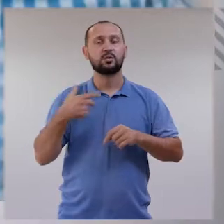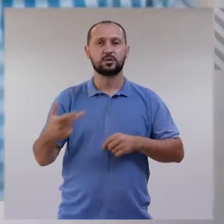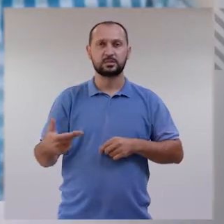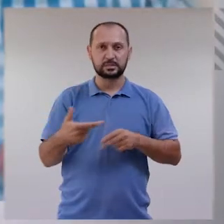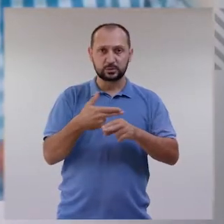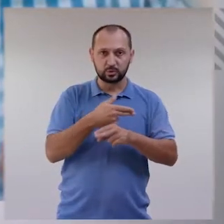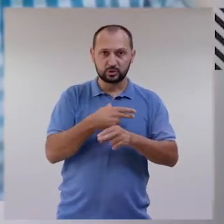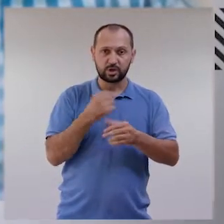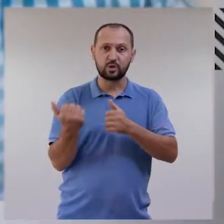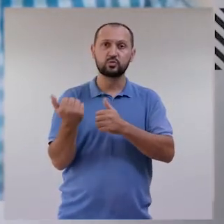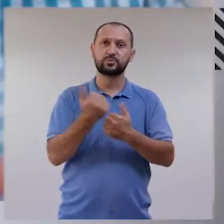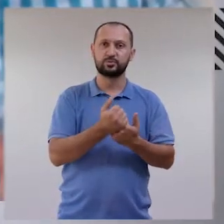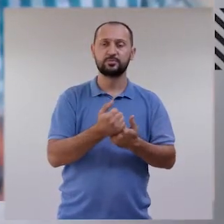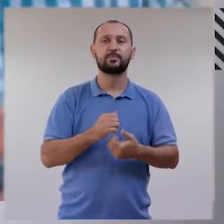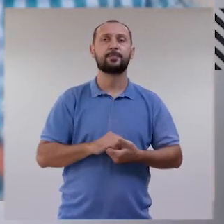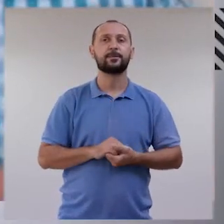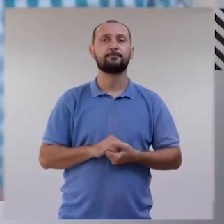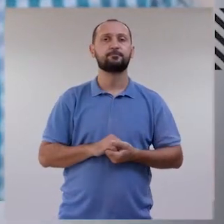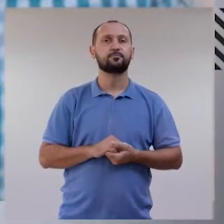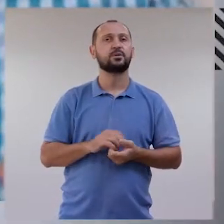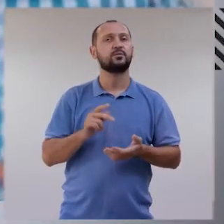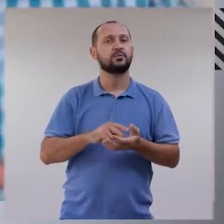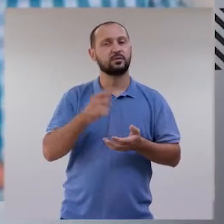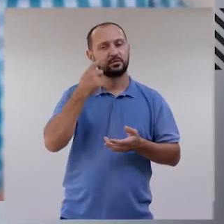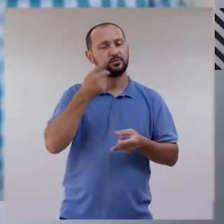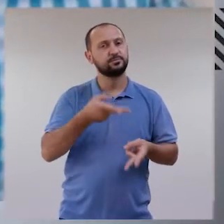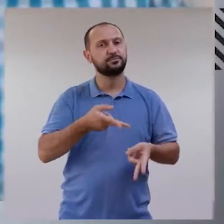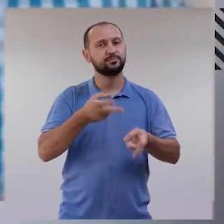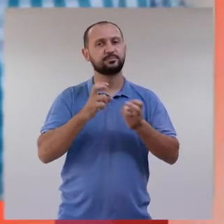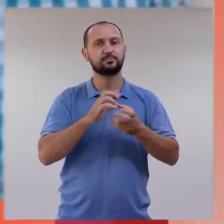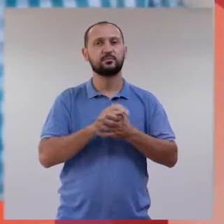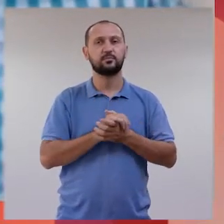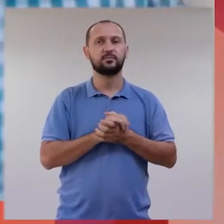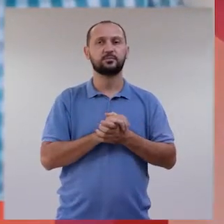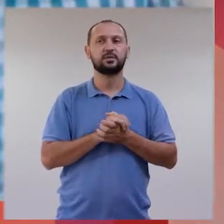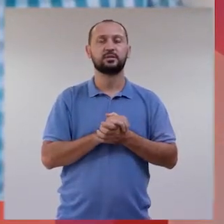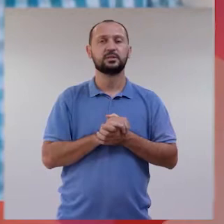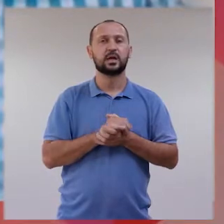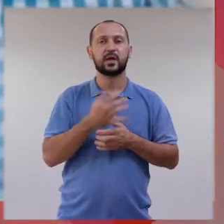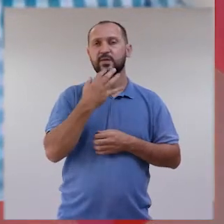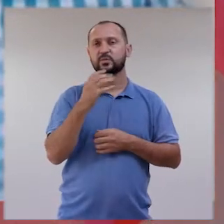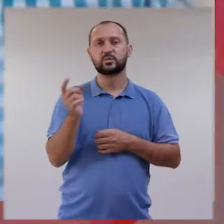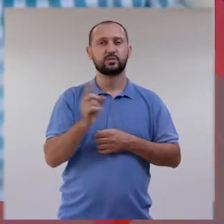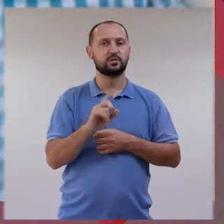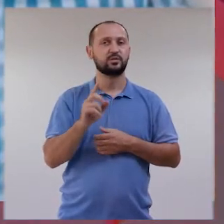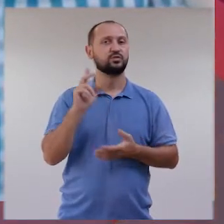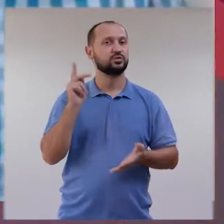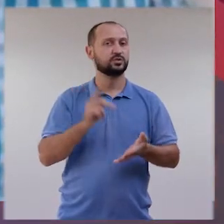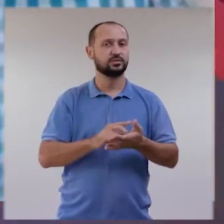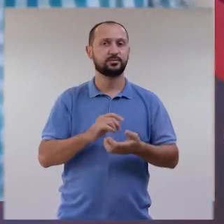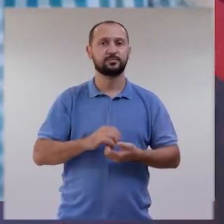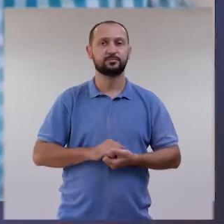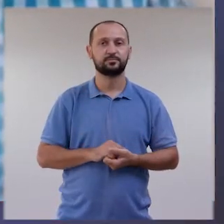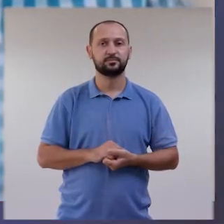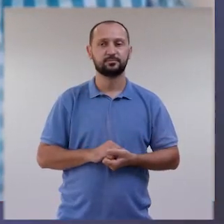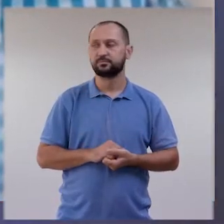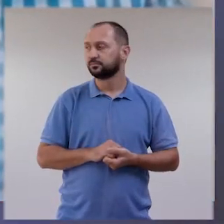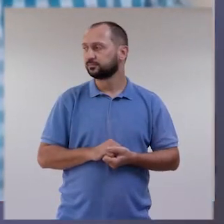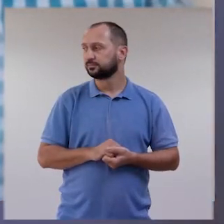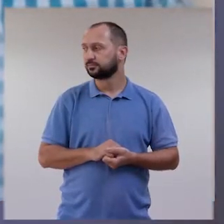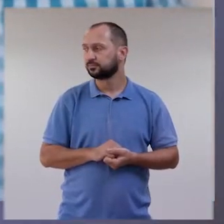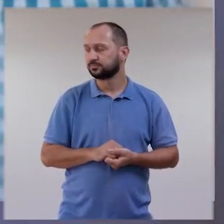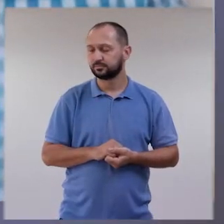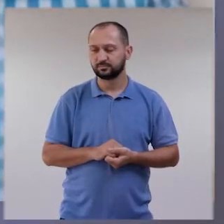uma outra cirurgia que a gente faz, né? Então, realmente, a gente percebe, assim, Lívia, que é desconhecimento mesmo,